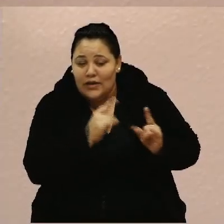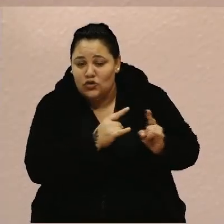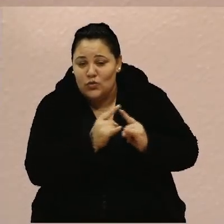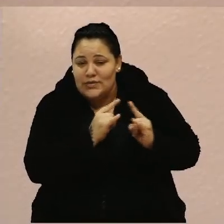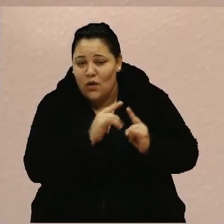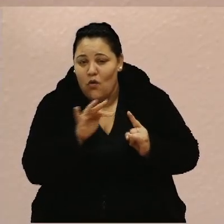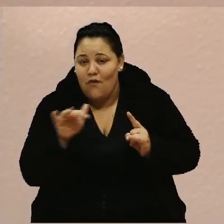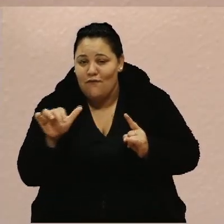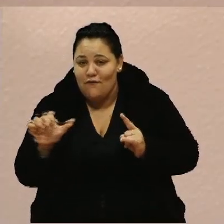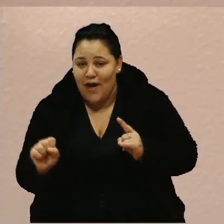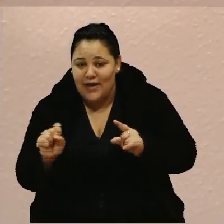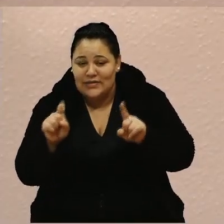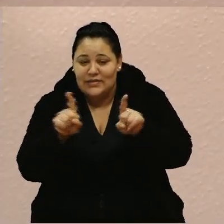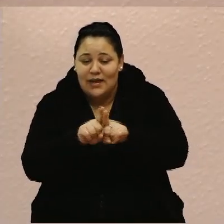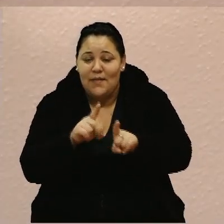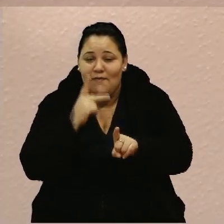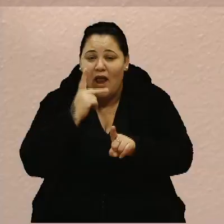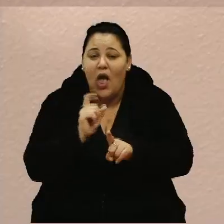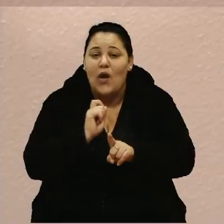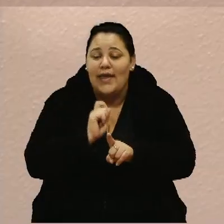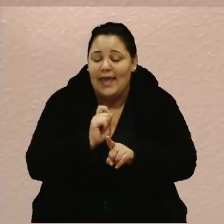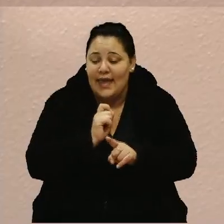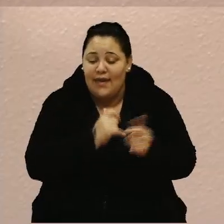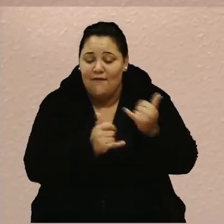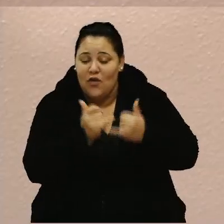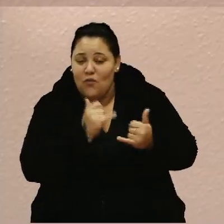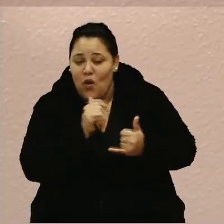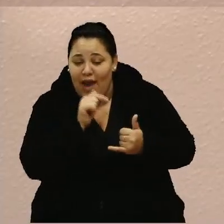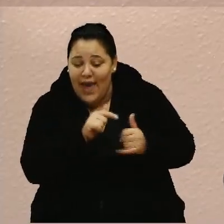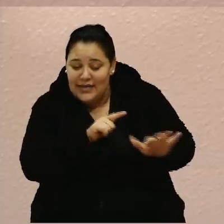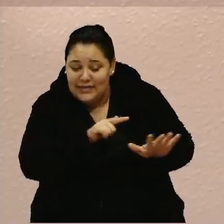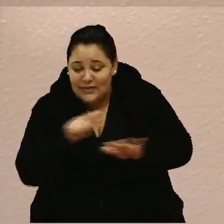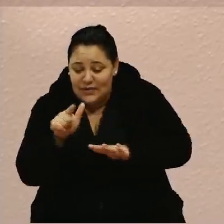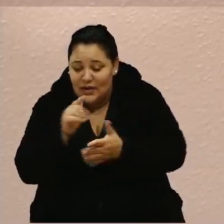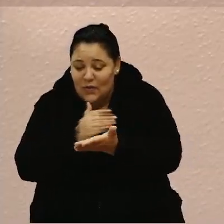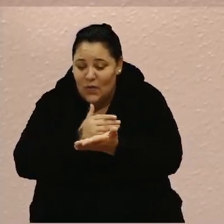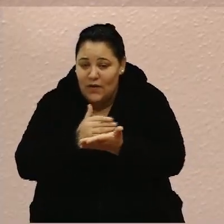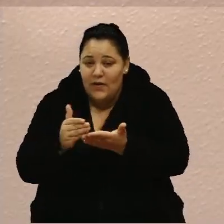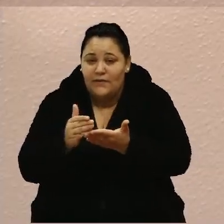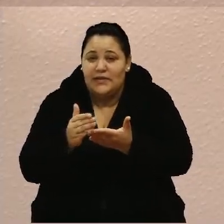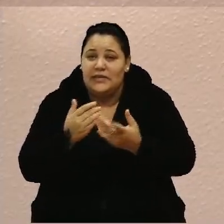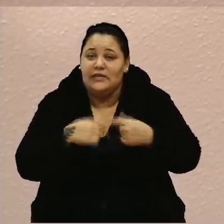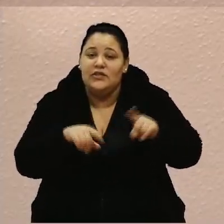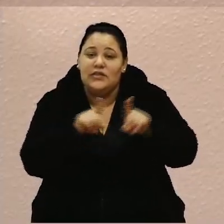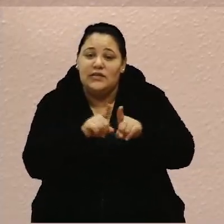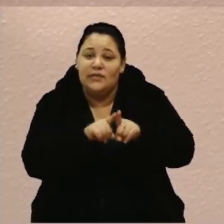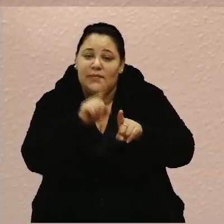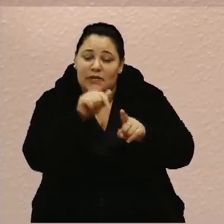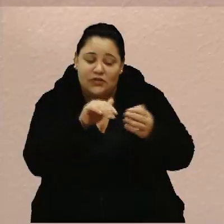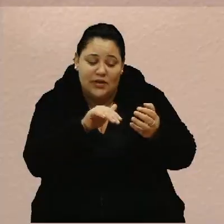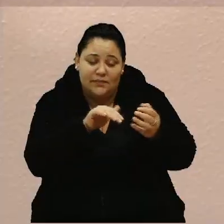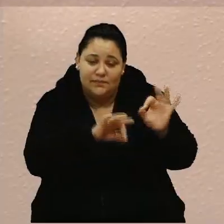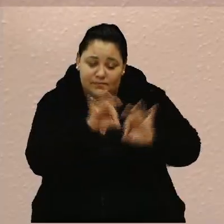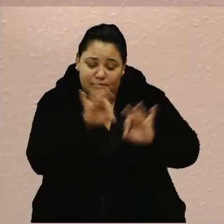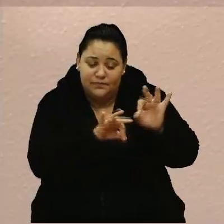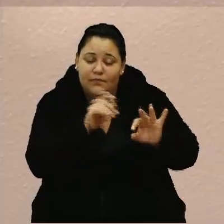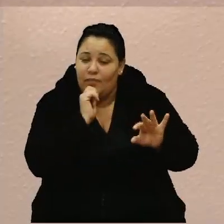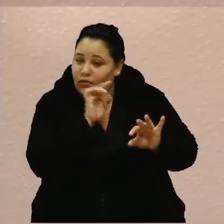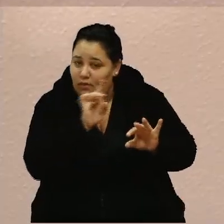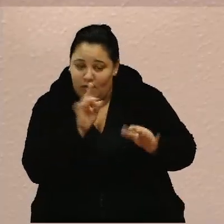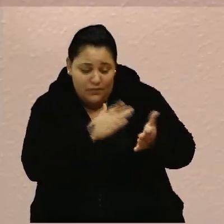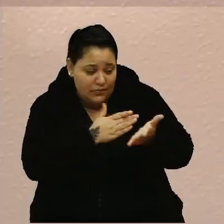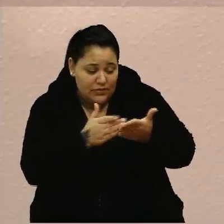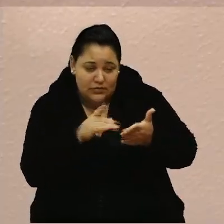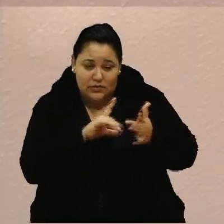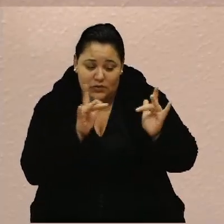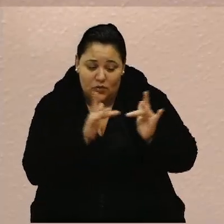me informou que essa semana vai começar a limpeza de forma organizada. Ainda não começou, né? Tenho contato